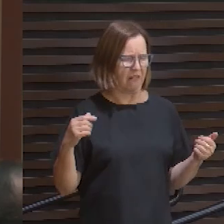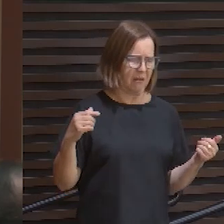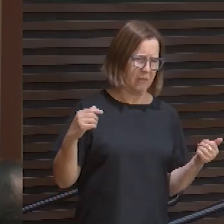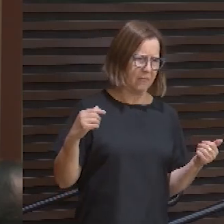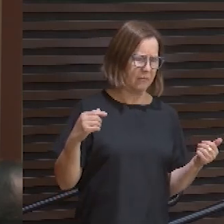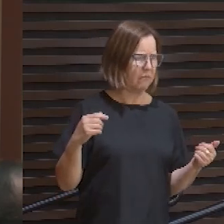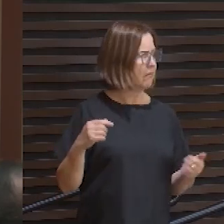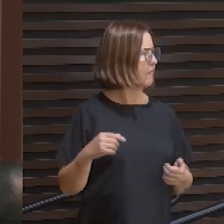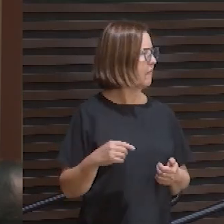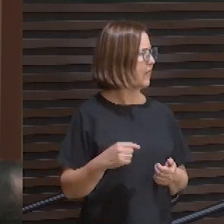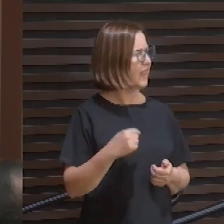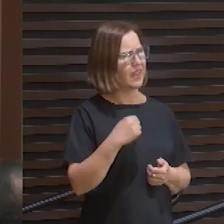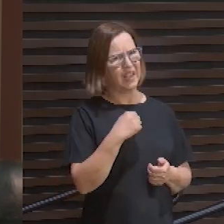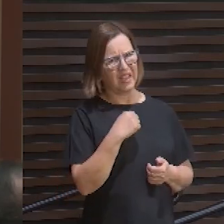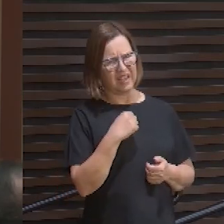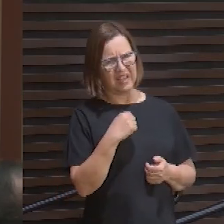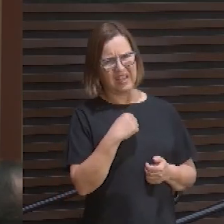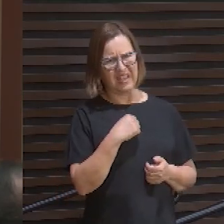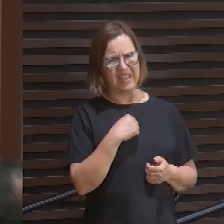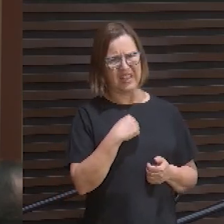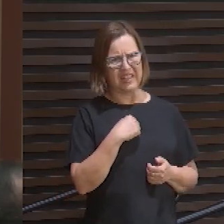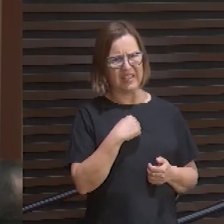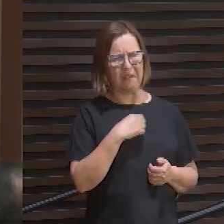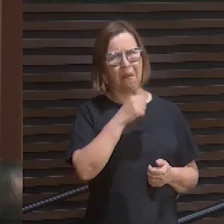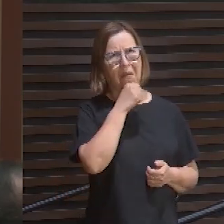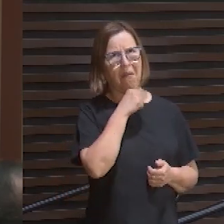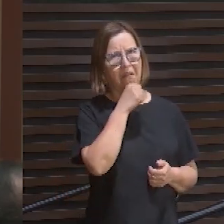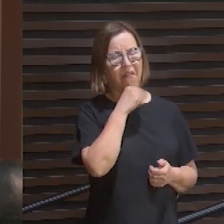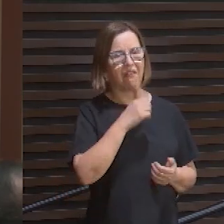E eu estou cavucando.